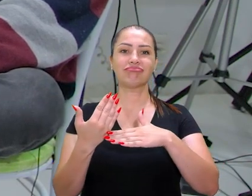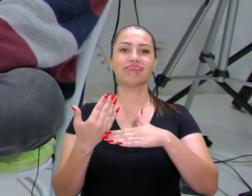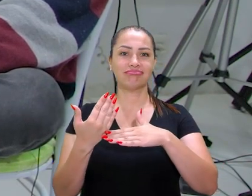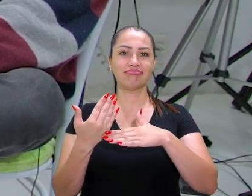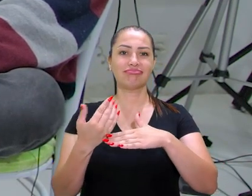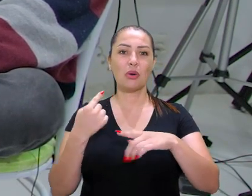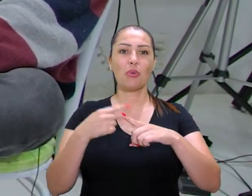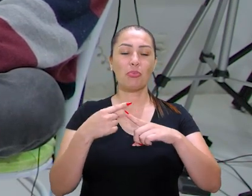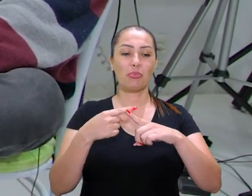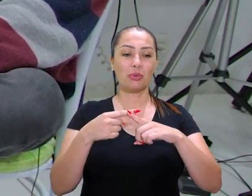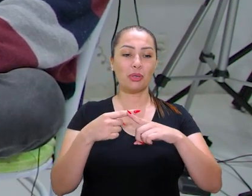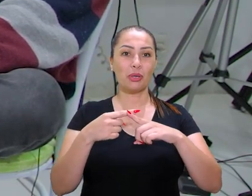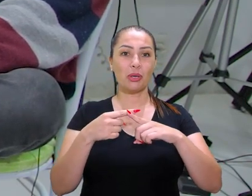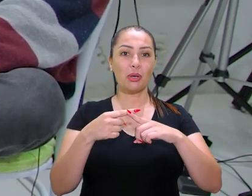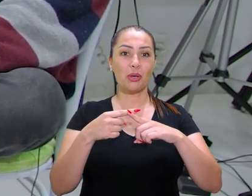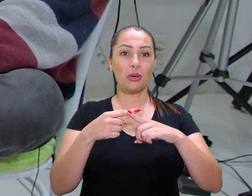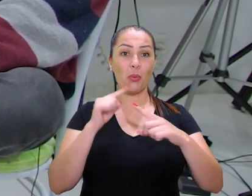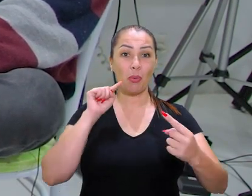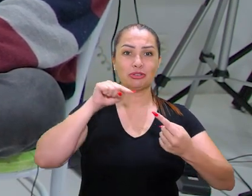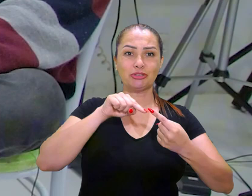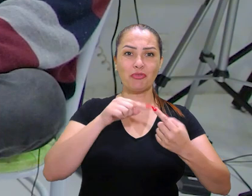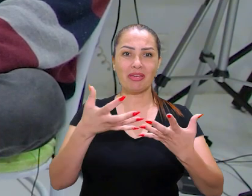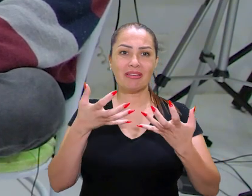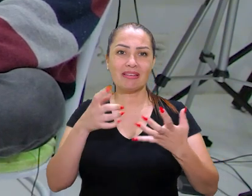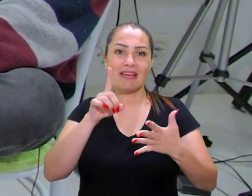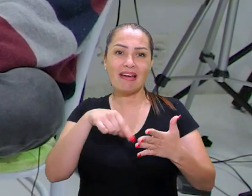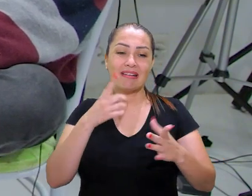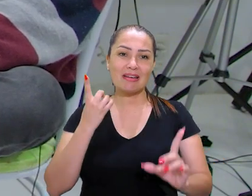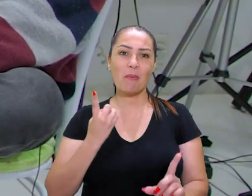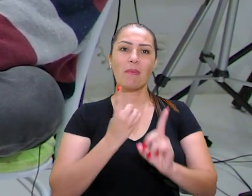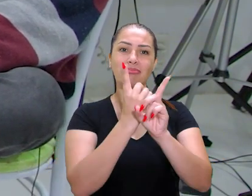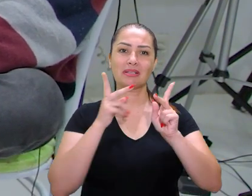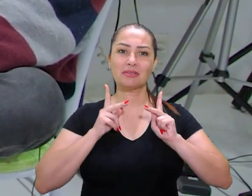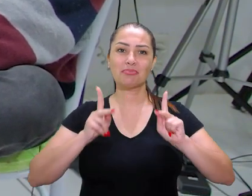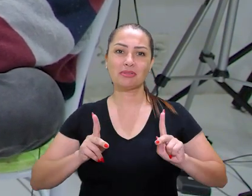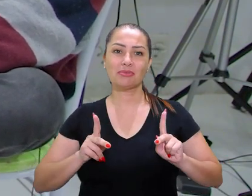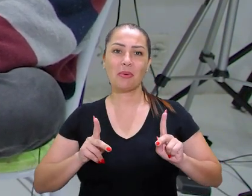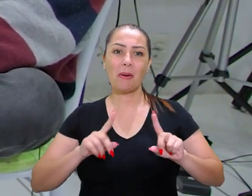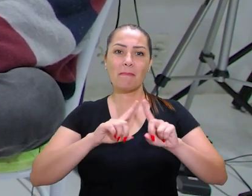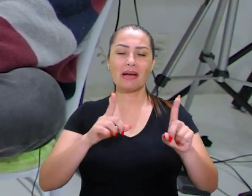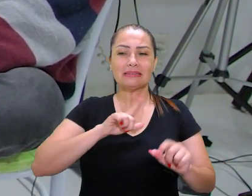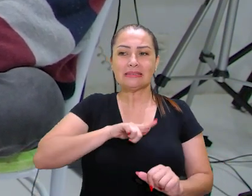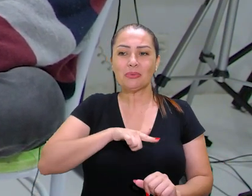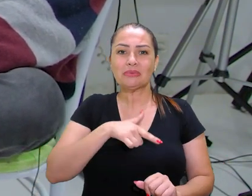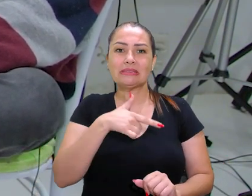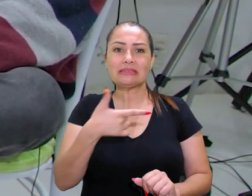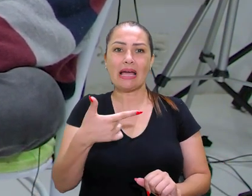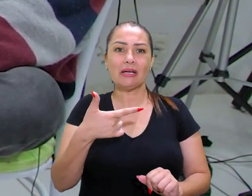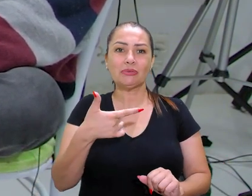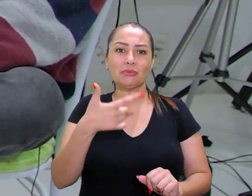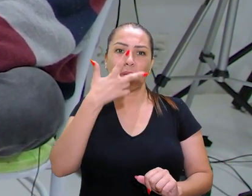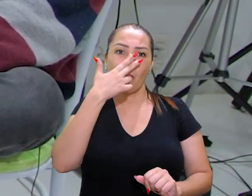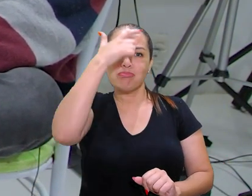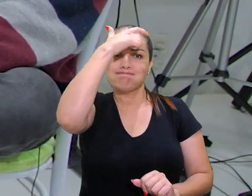o objetivo que a gente queria na época era justamente esse, era chegar nas pessoas sem ter um rótulo, sem ter uma placa dizendo que a gente